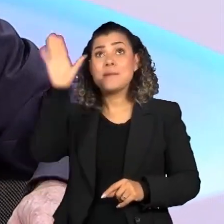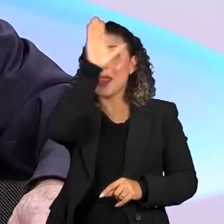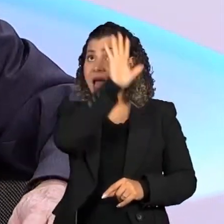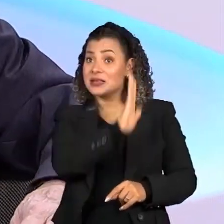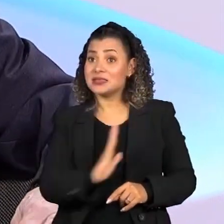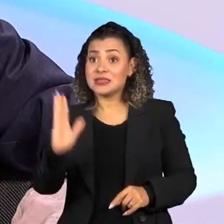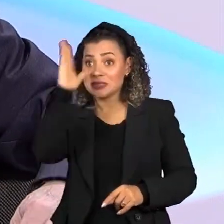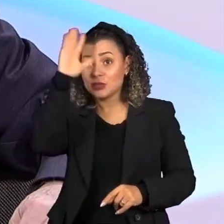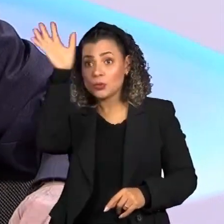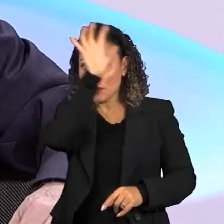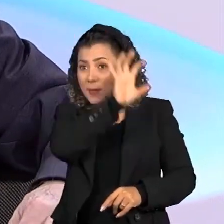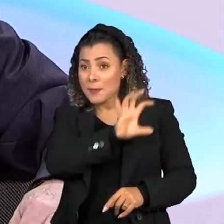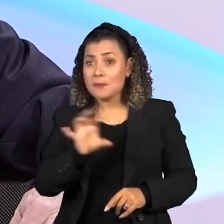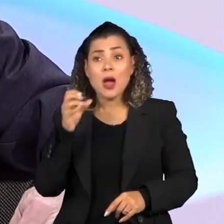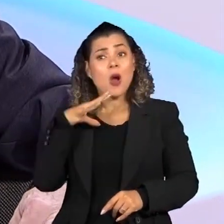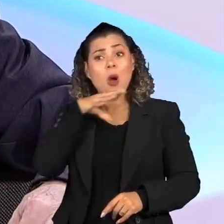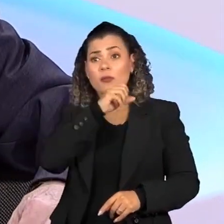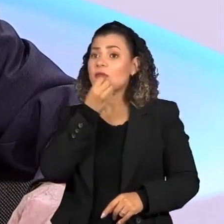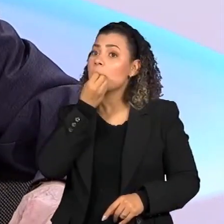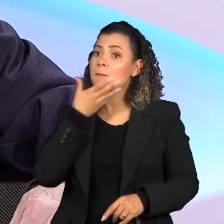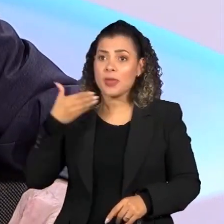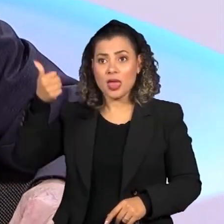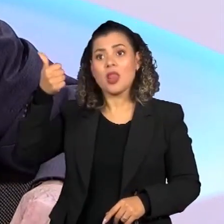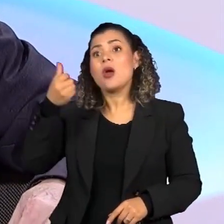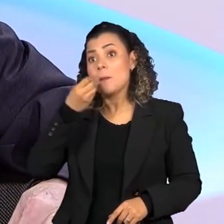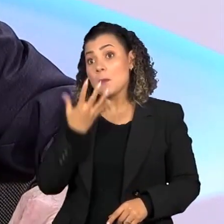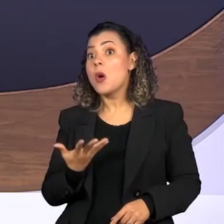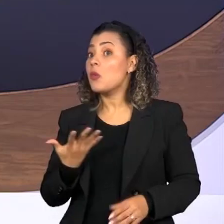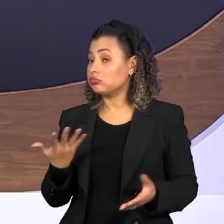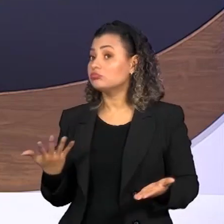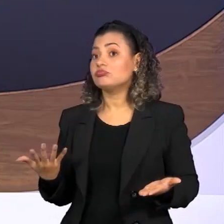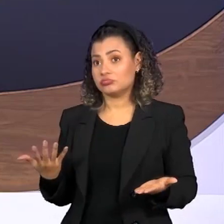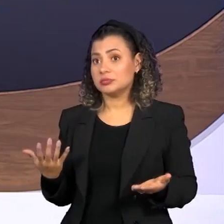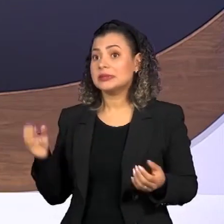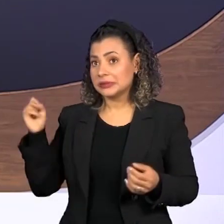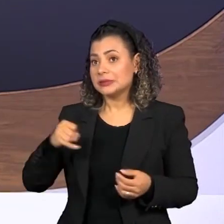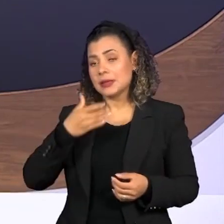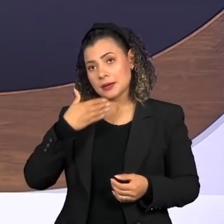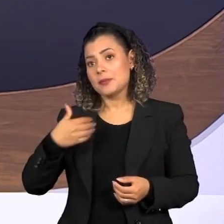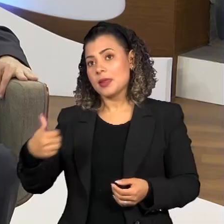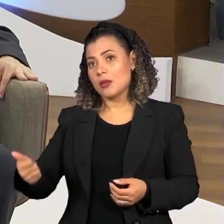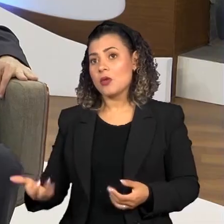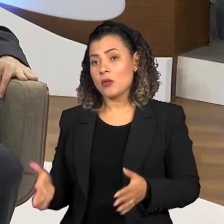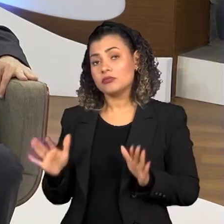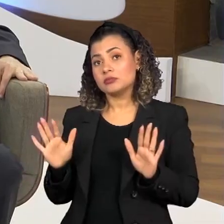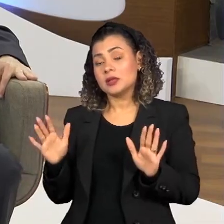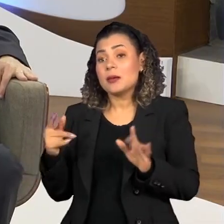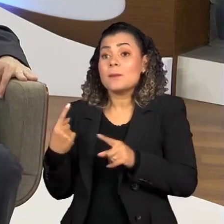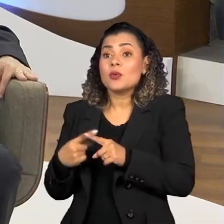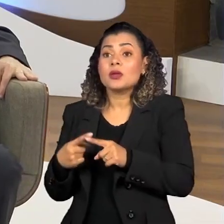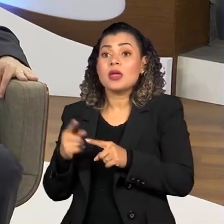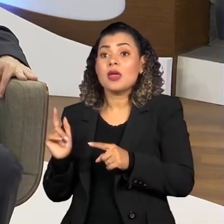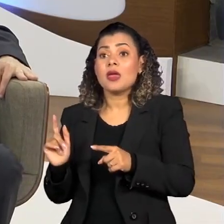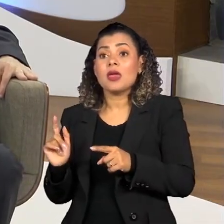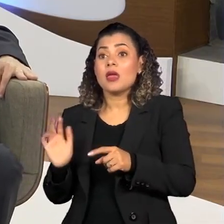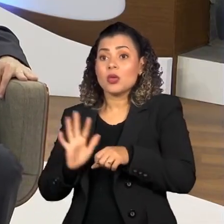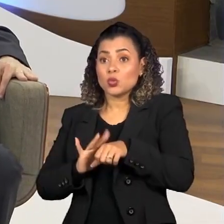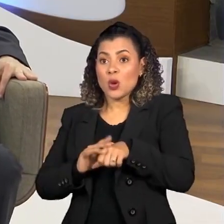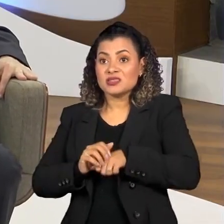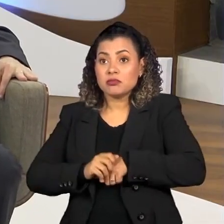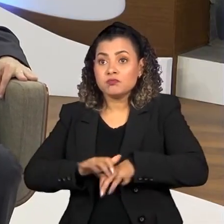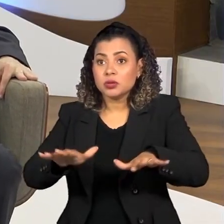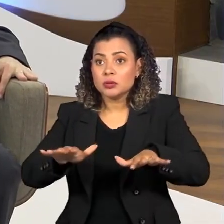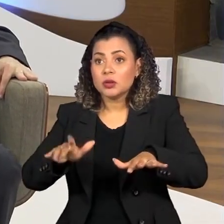Federal seria muito mais recomendado porque epidemia não respeita